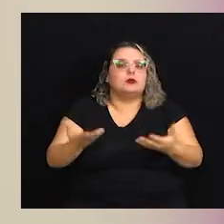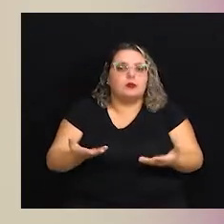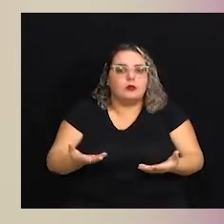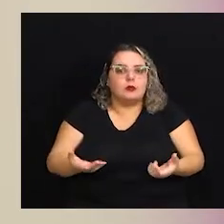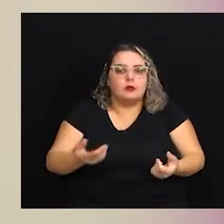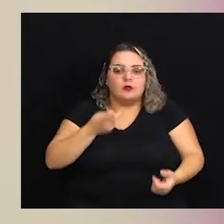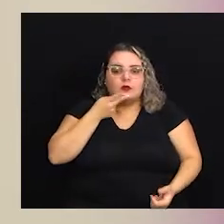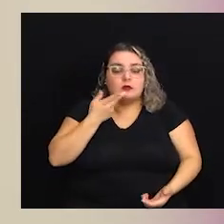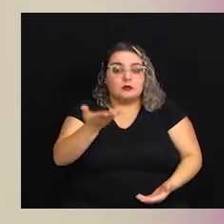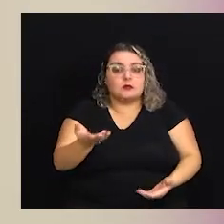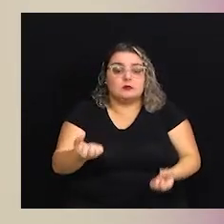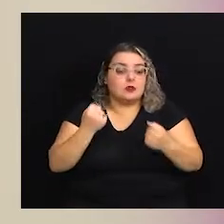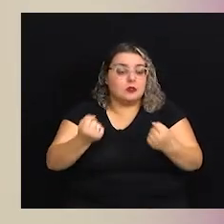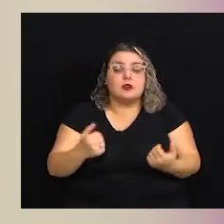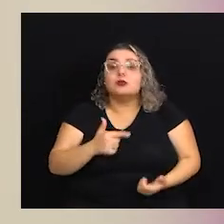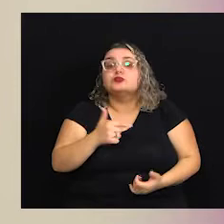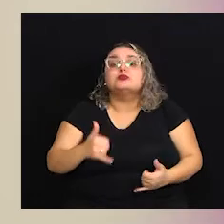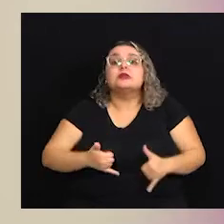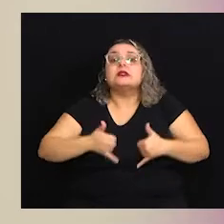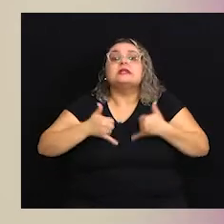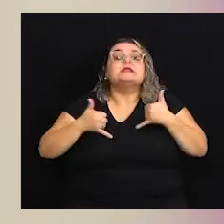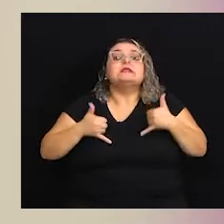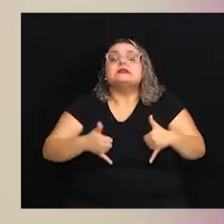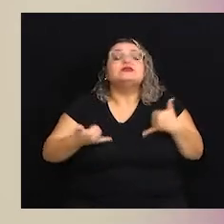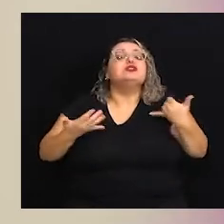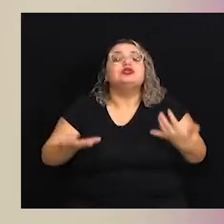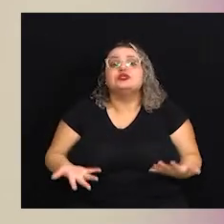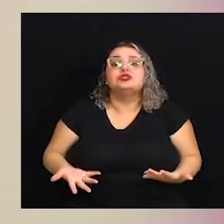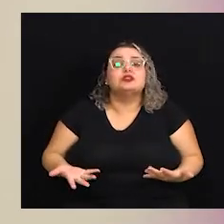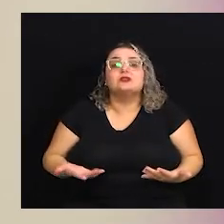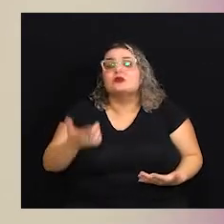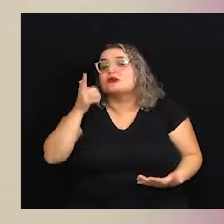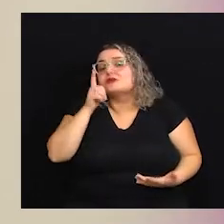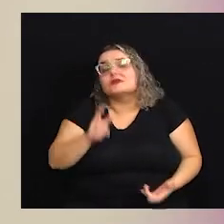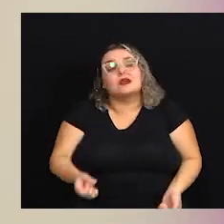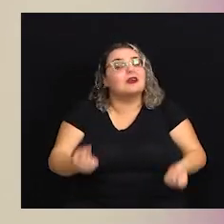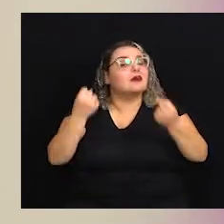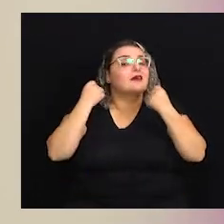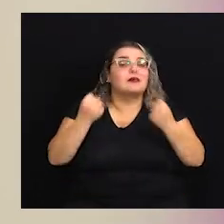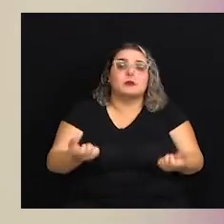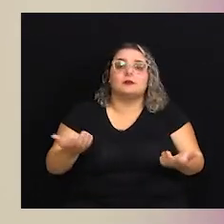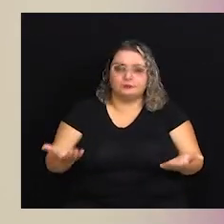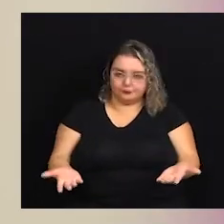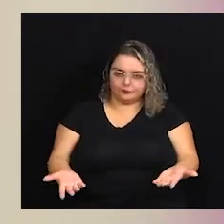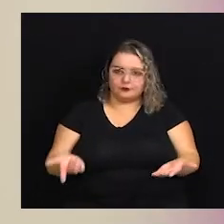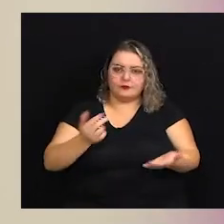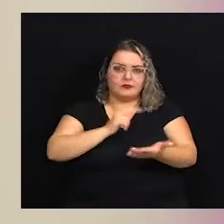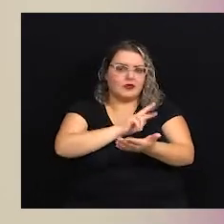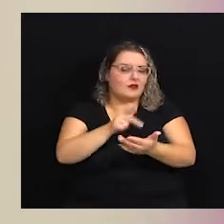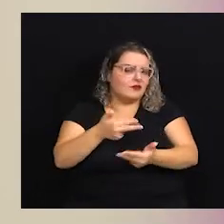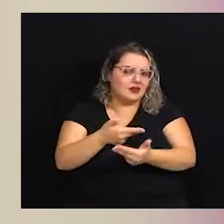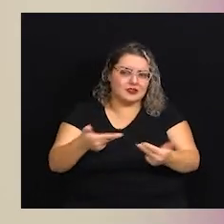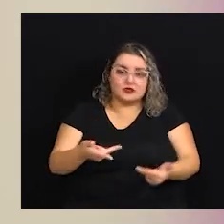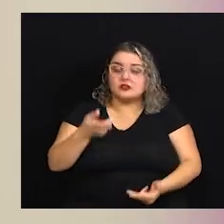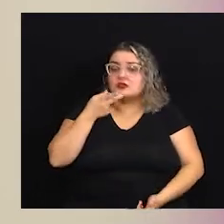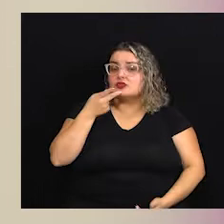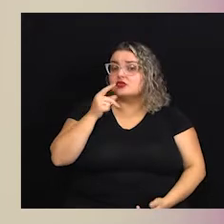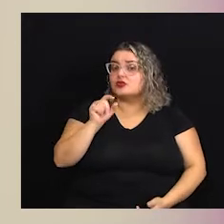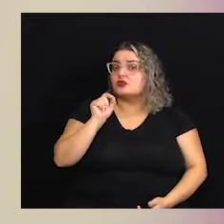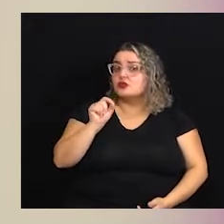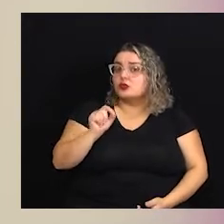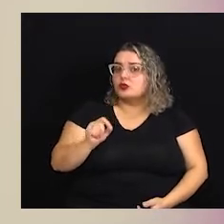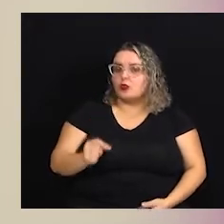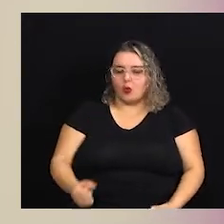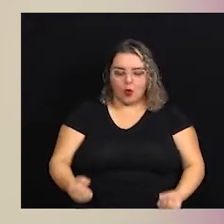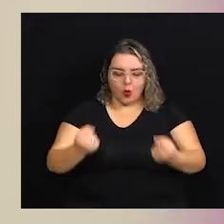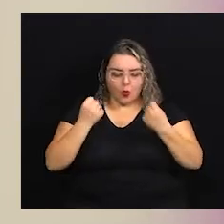para você ir malhar. Porque você não tem energia, porque você não aguenta academia. Então, tem uma série de motivos que eu digo que